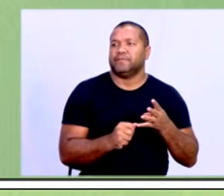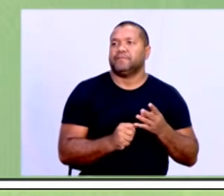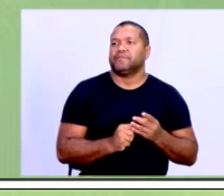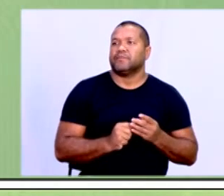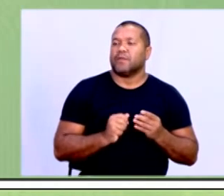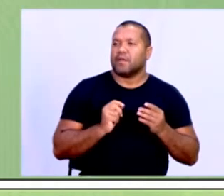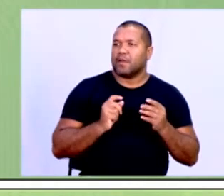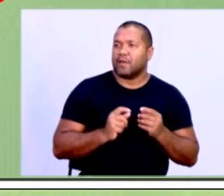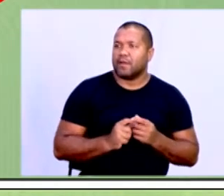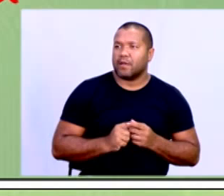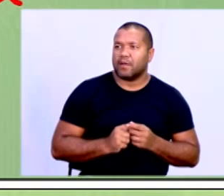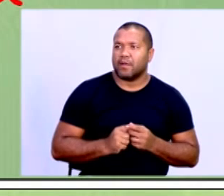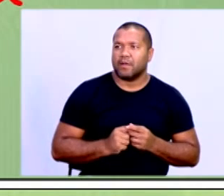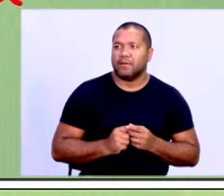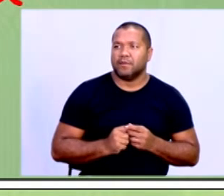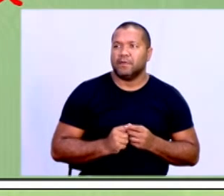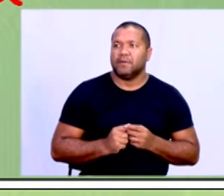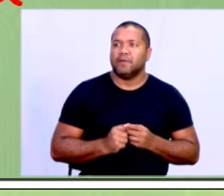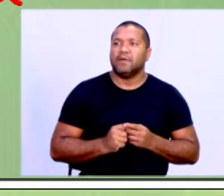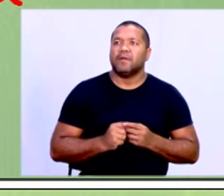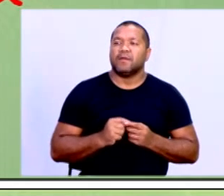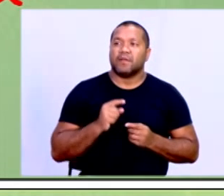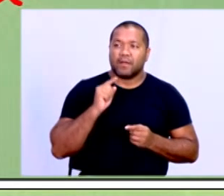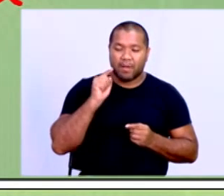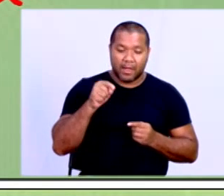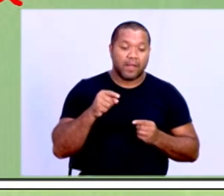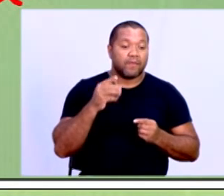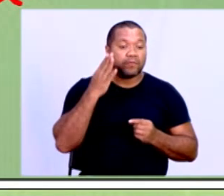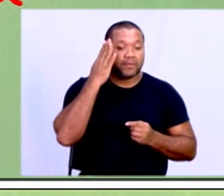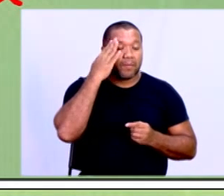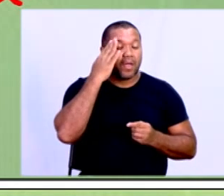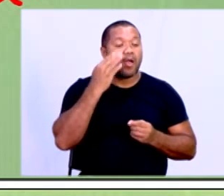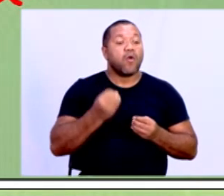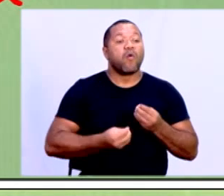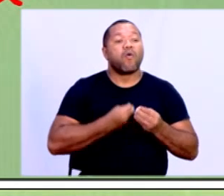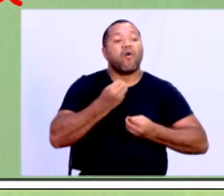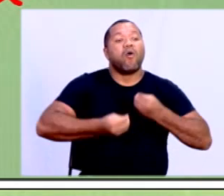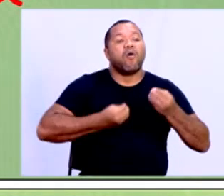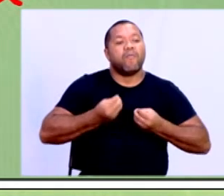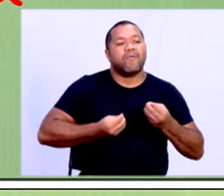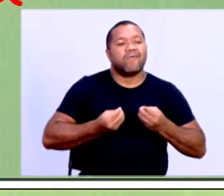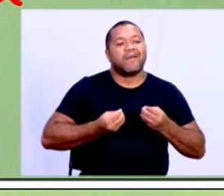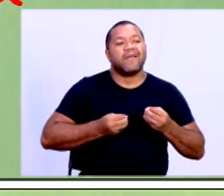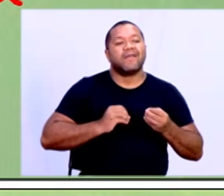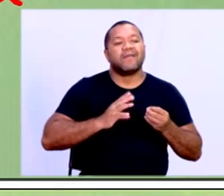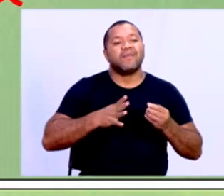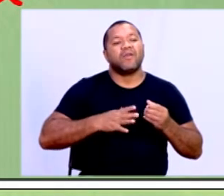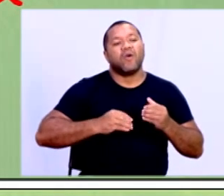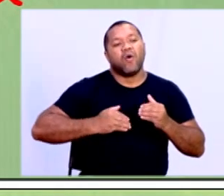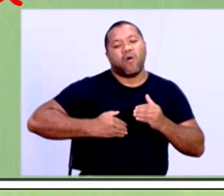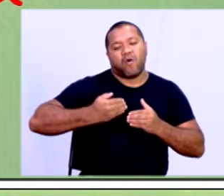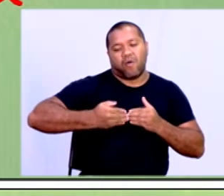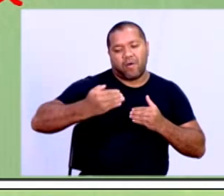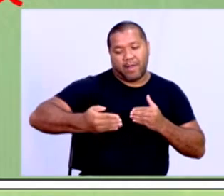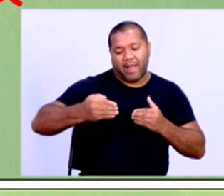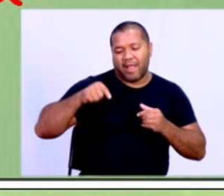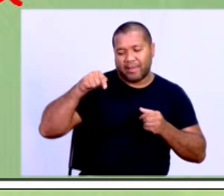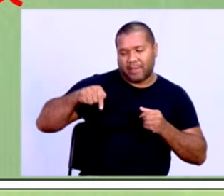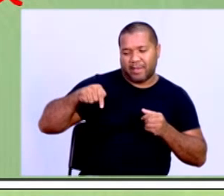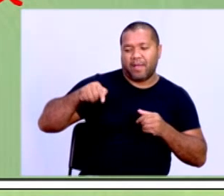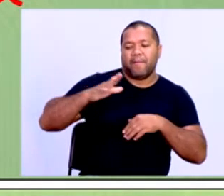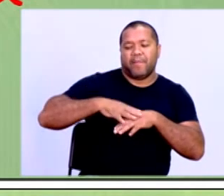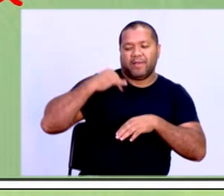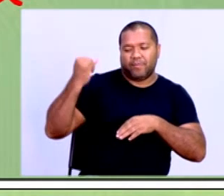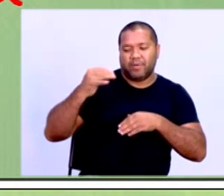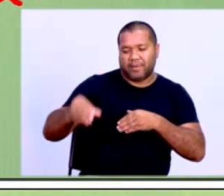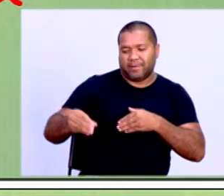vão planejar como eles vão implantar, qual a ordem de prioridade. Não, essa daqui é mais importante, então